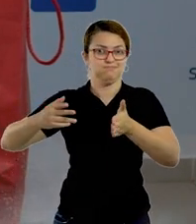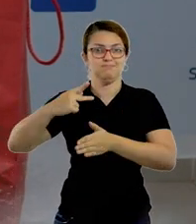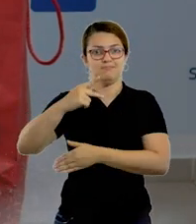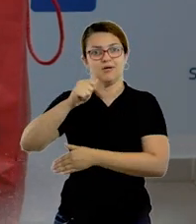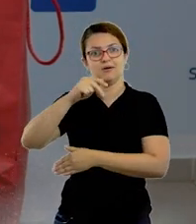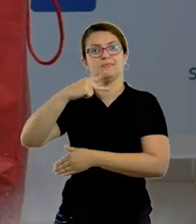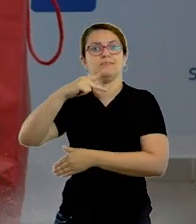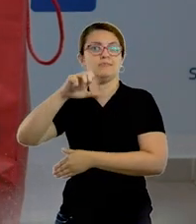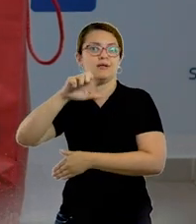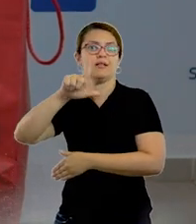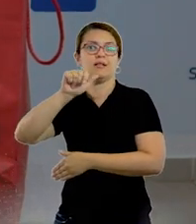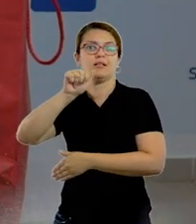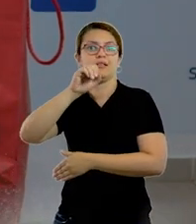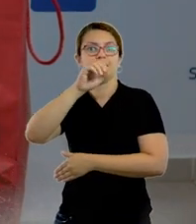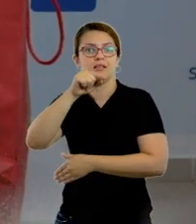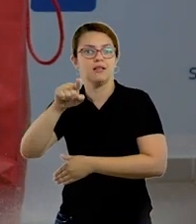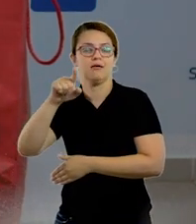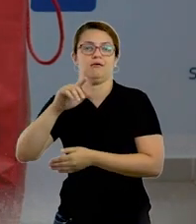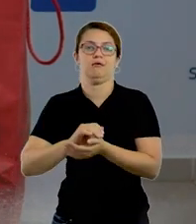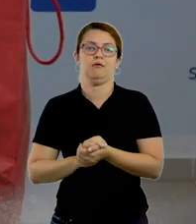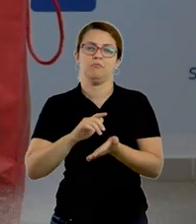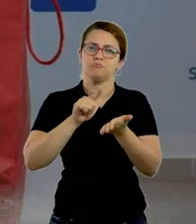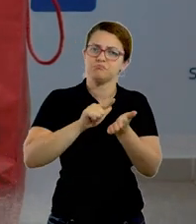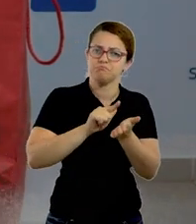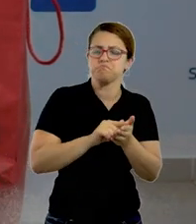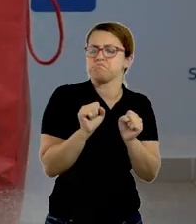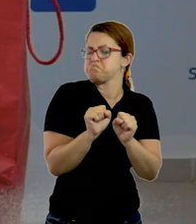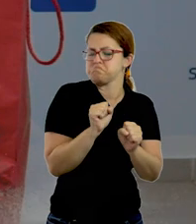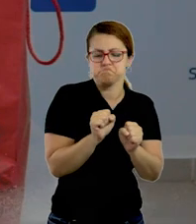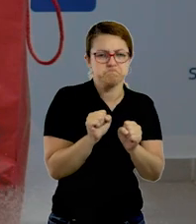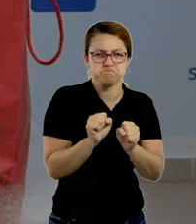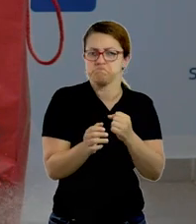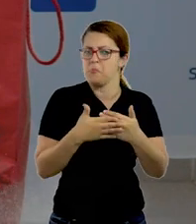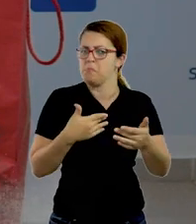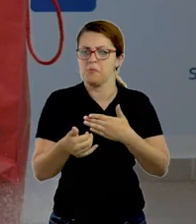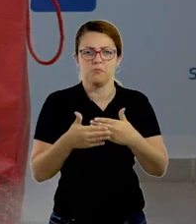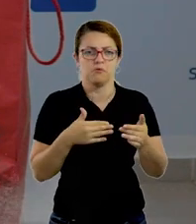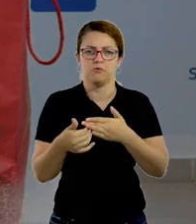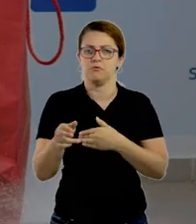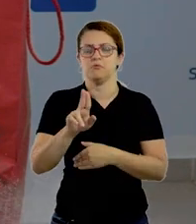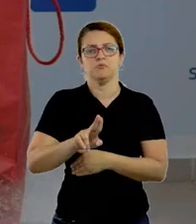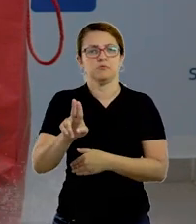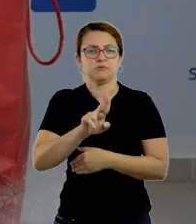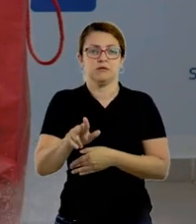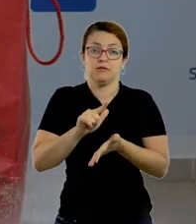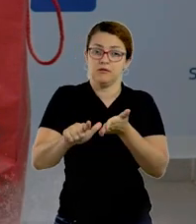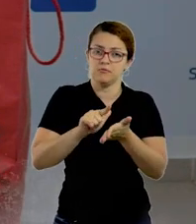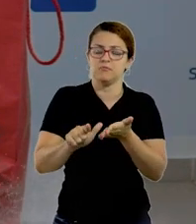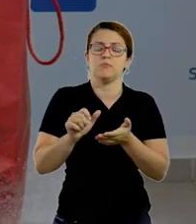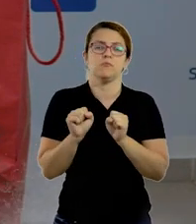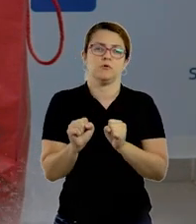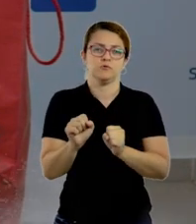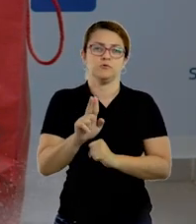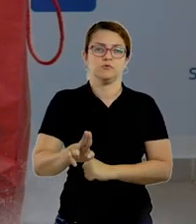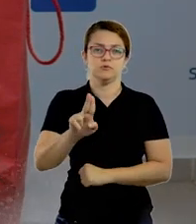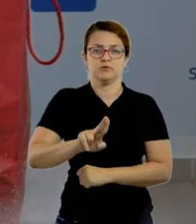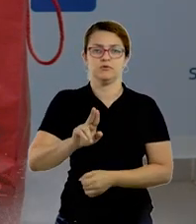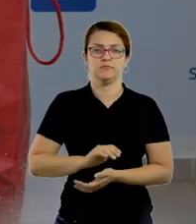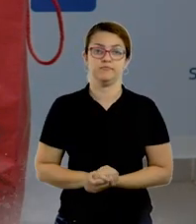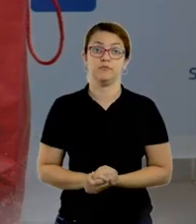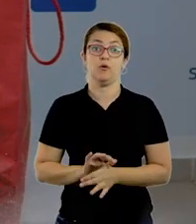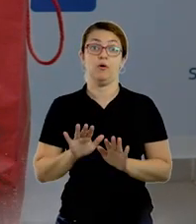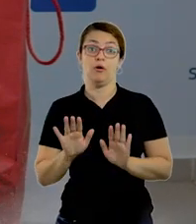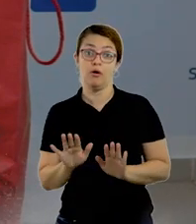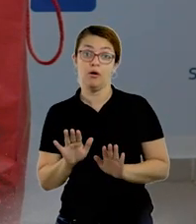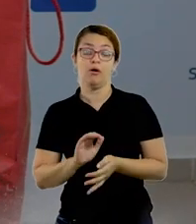tiver sulfite em casa, não tem problema. Capa de caderno, caixa de mantimentos, o que você tiver que esteja limpinho, você pode